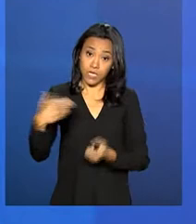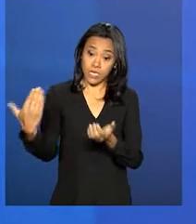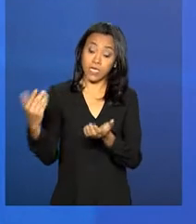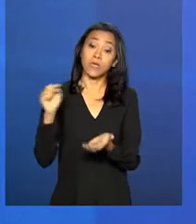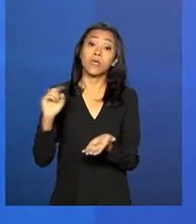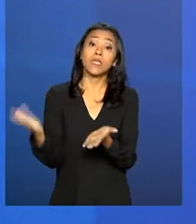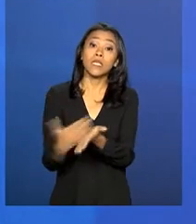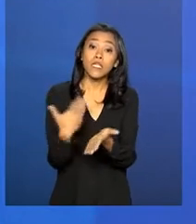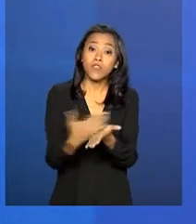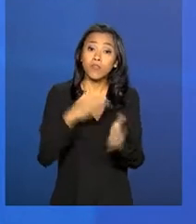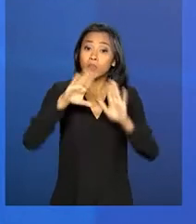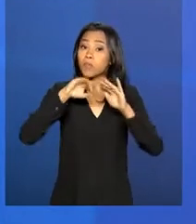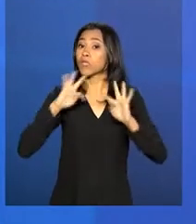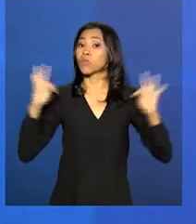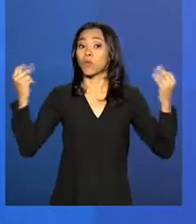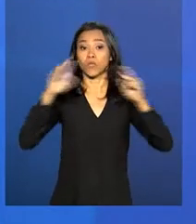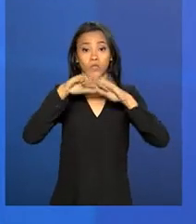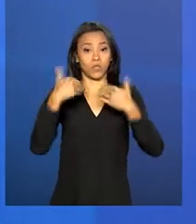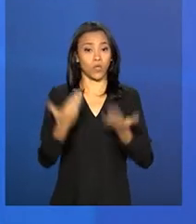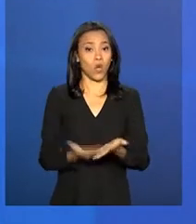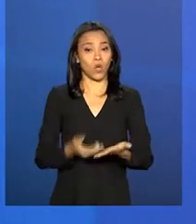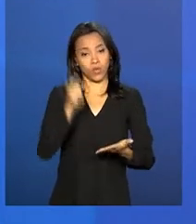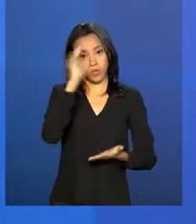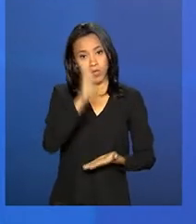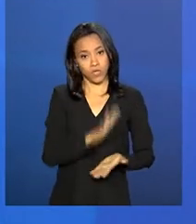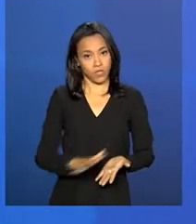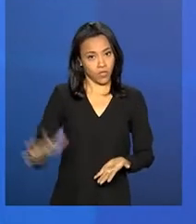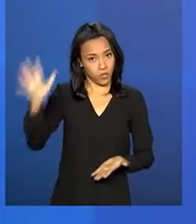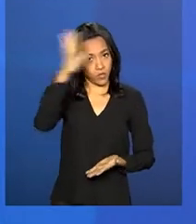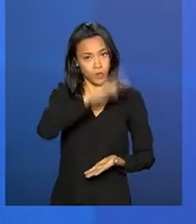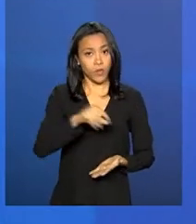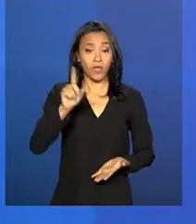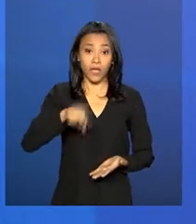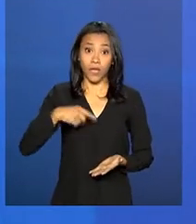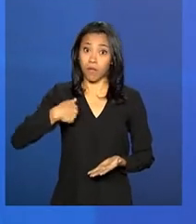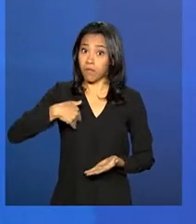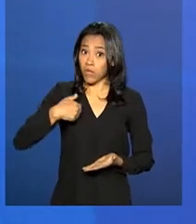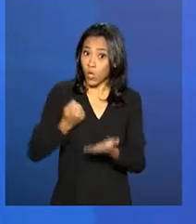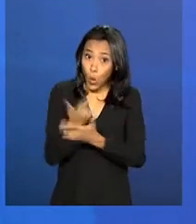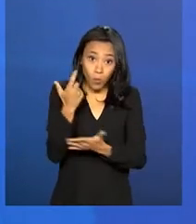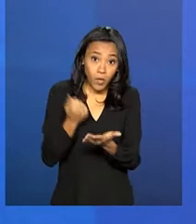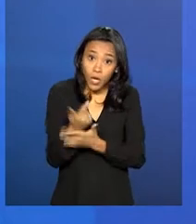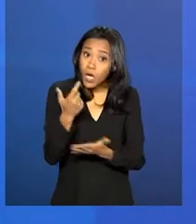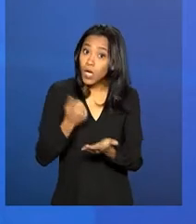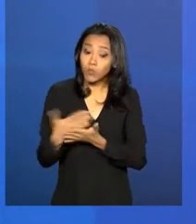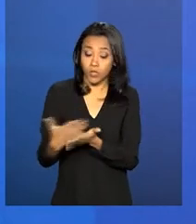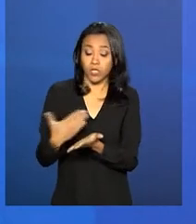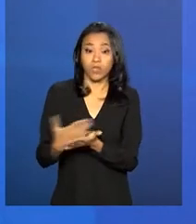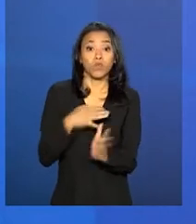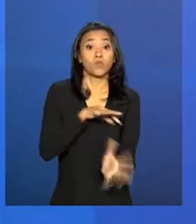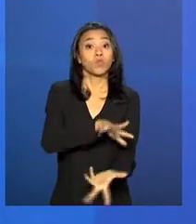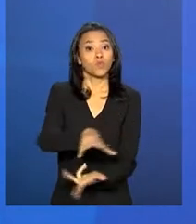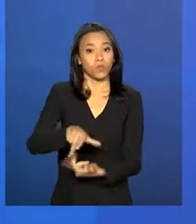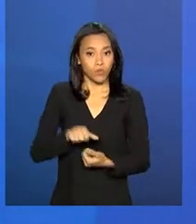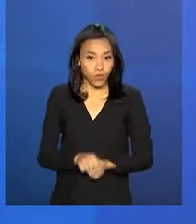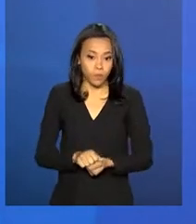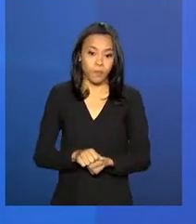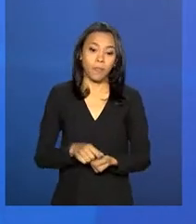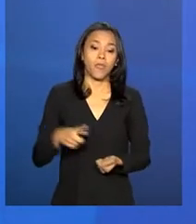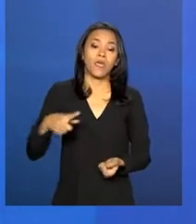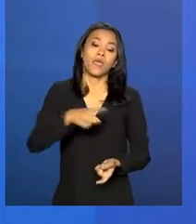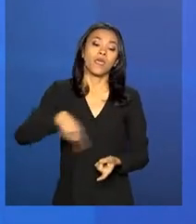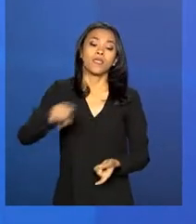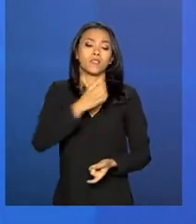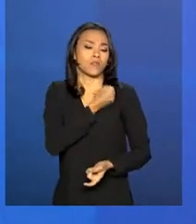todas as escolas do brasil nos tornando o maior comprador de livros do mundo os números